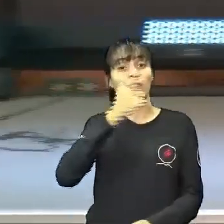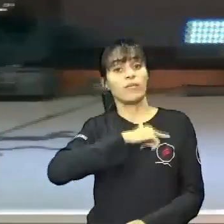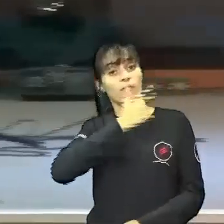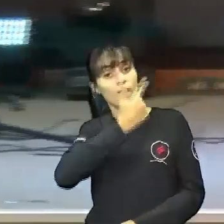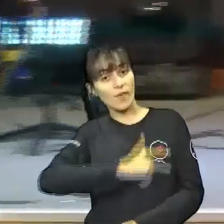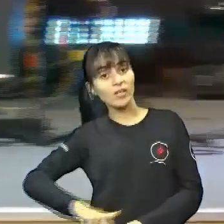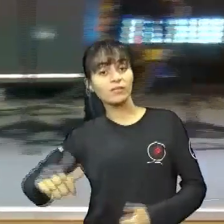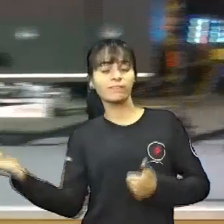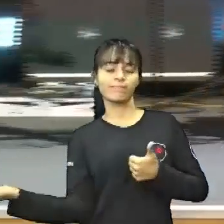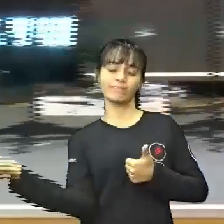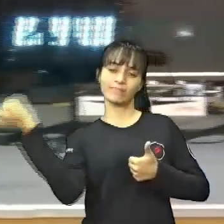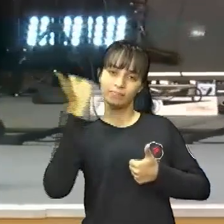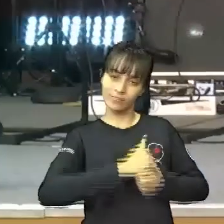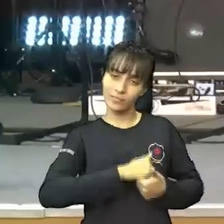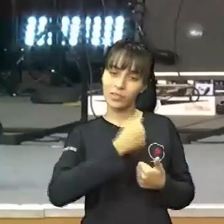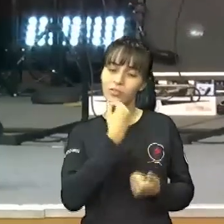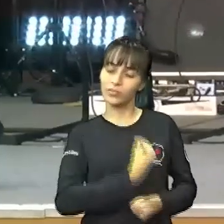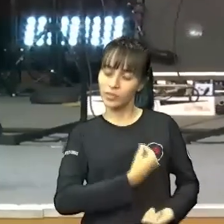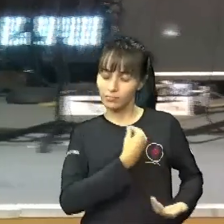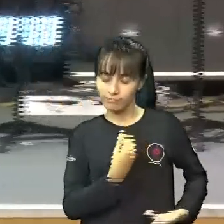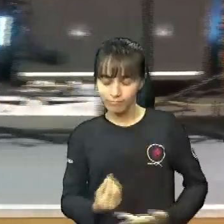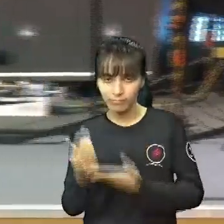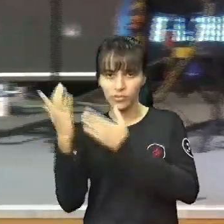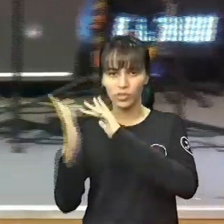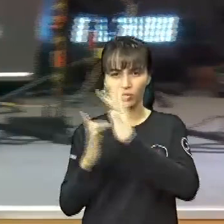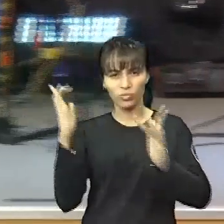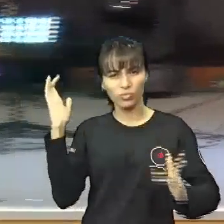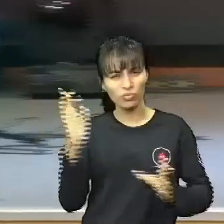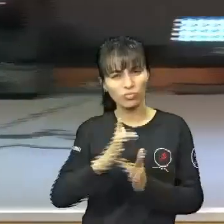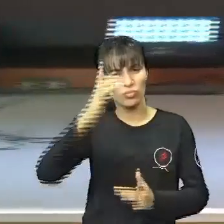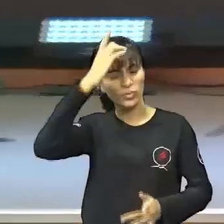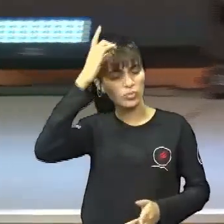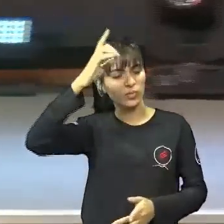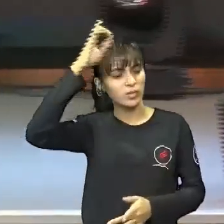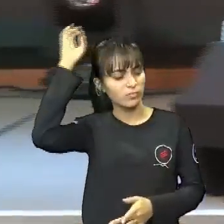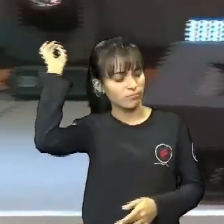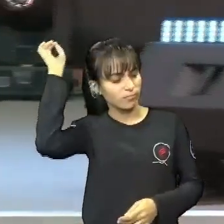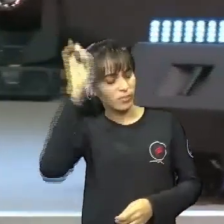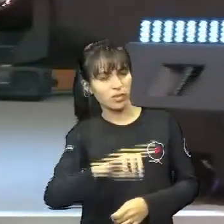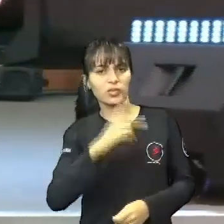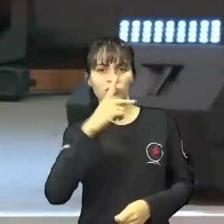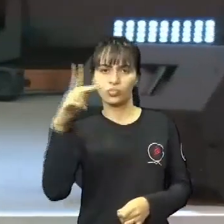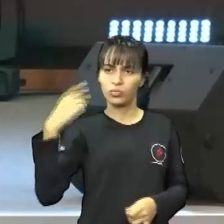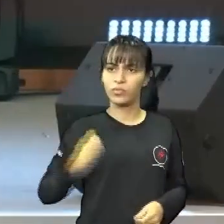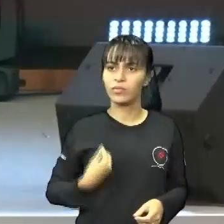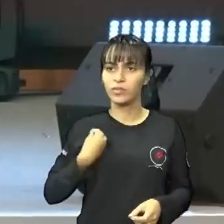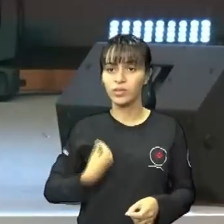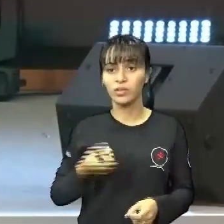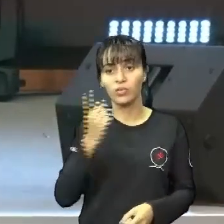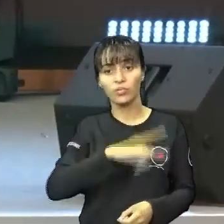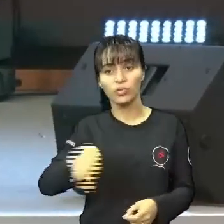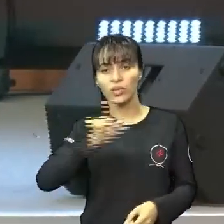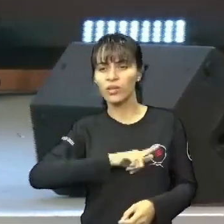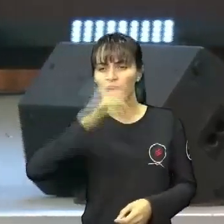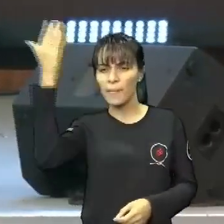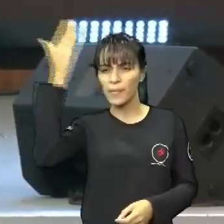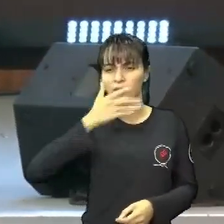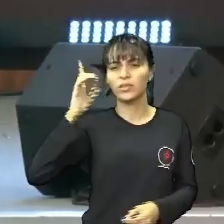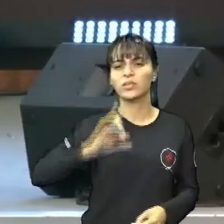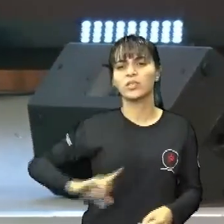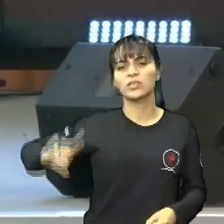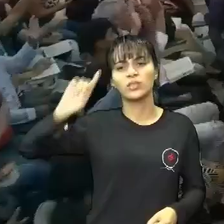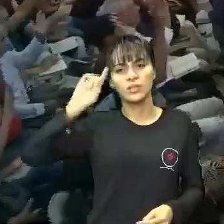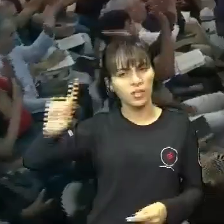preenchido quando você entrega a sua vida a Cristo e o Espírito Santo vem sobre a sua vida ei quem aqui tem a presença de Deus